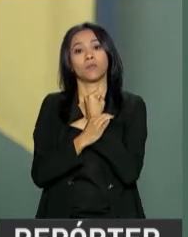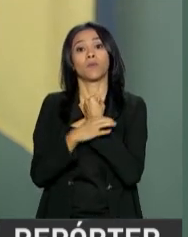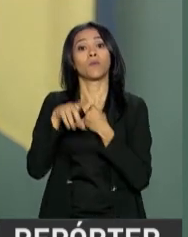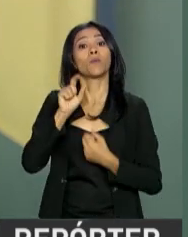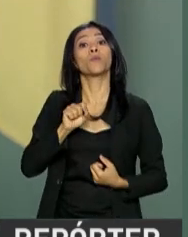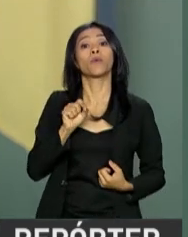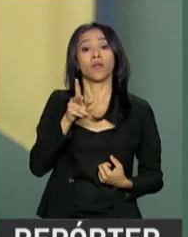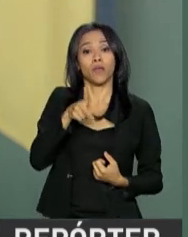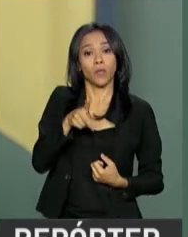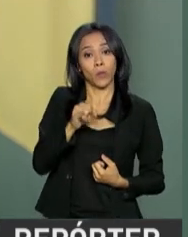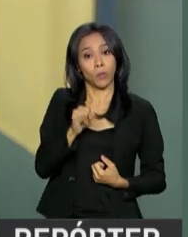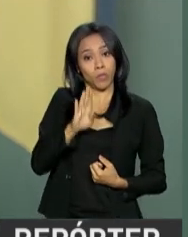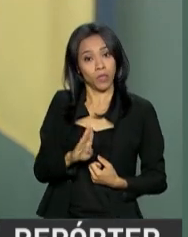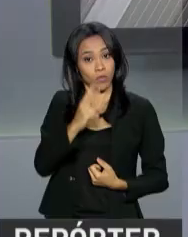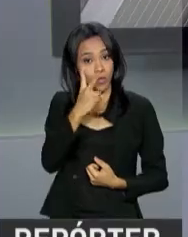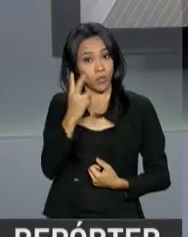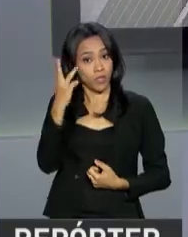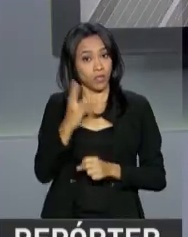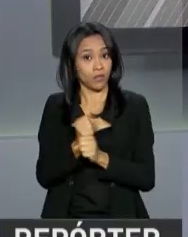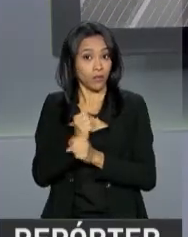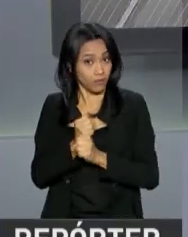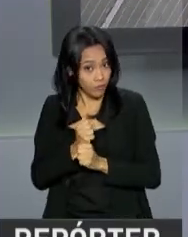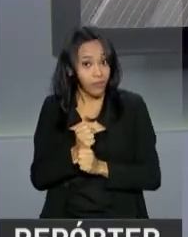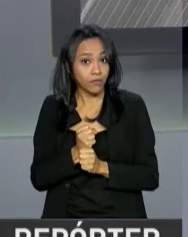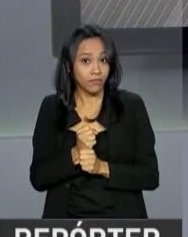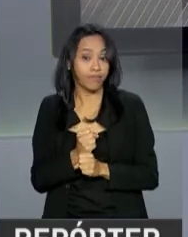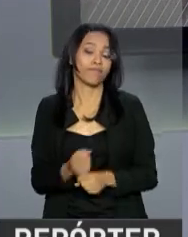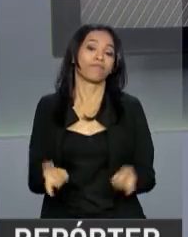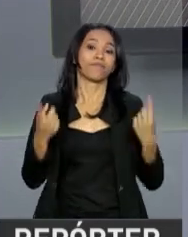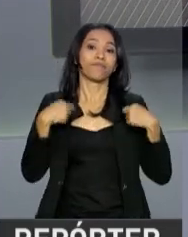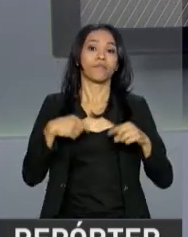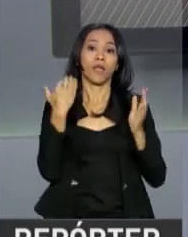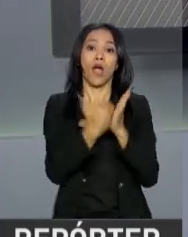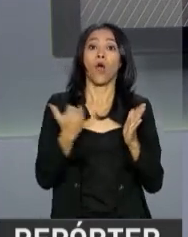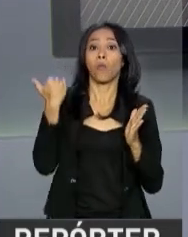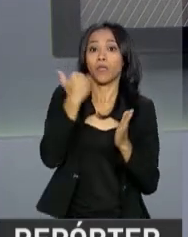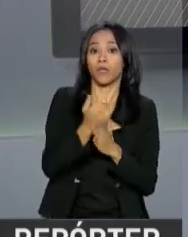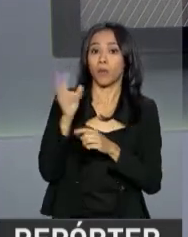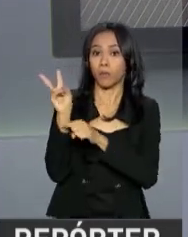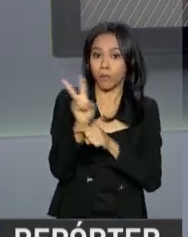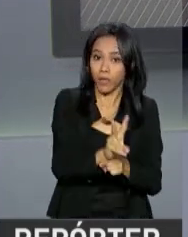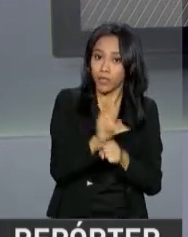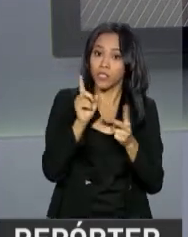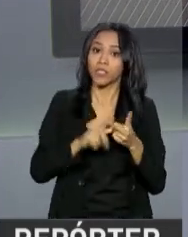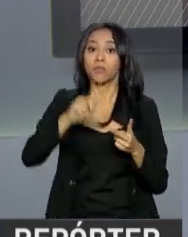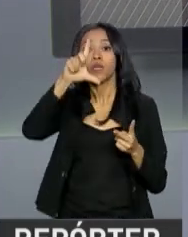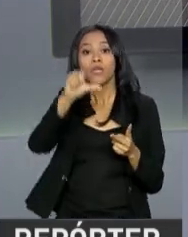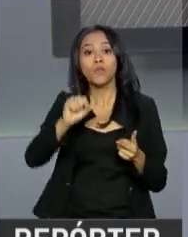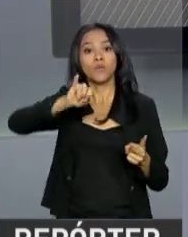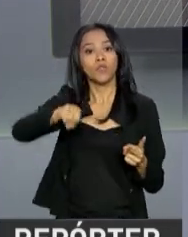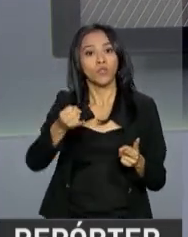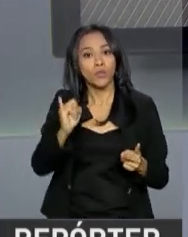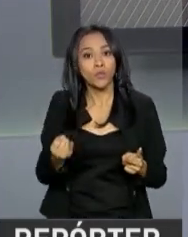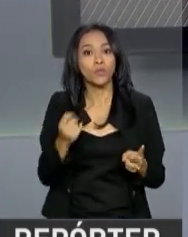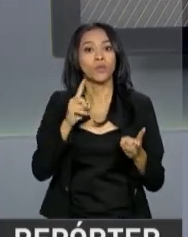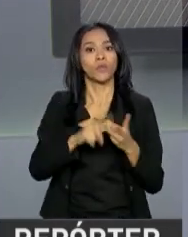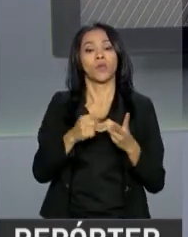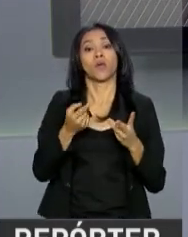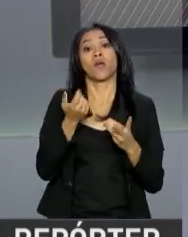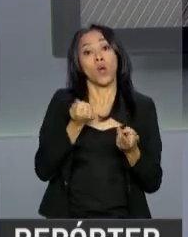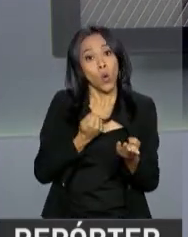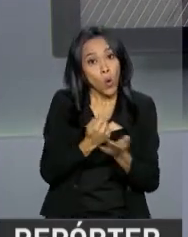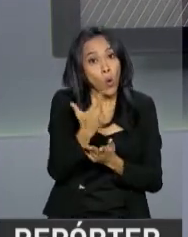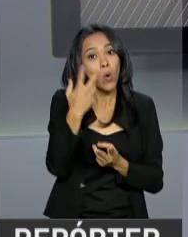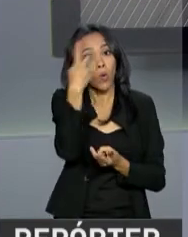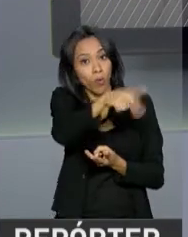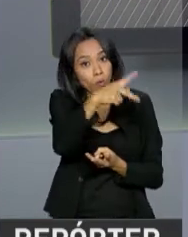destes 23 anos além de aumentar o crédito e reduzir taxas de juros e ampliar a compra de pequenos agricultores